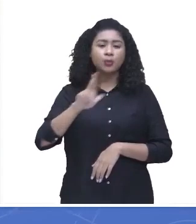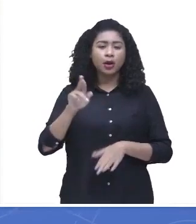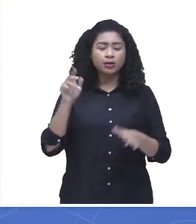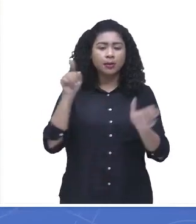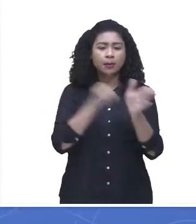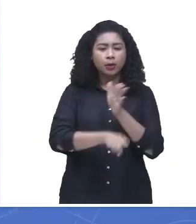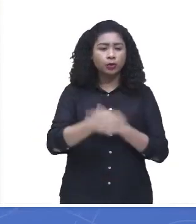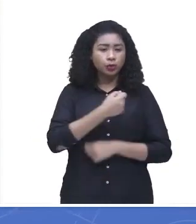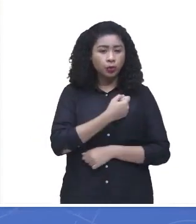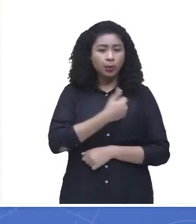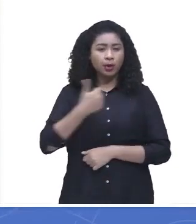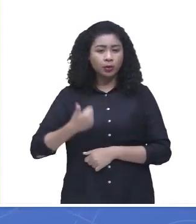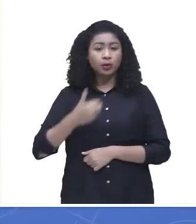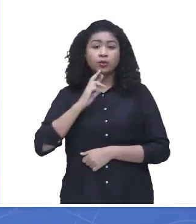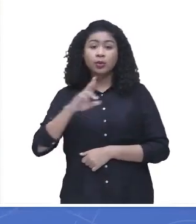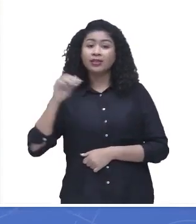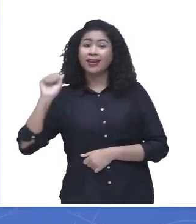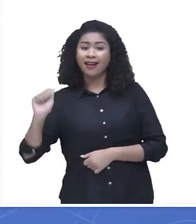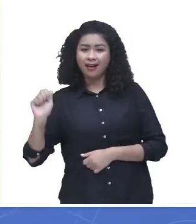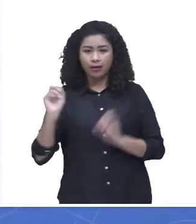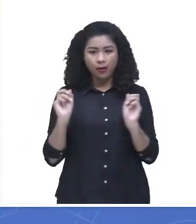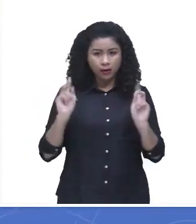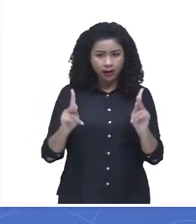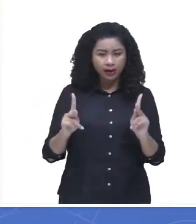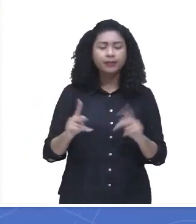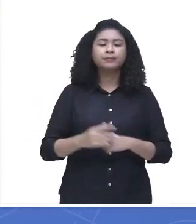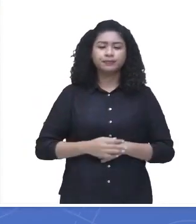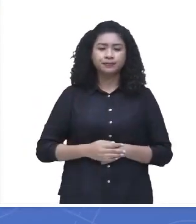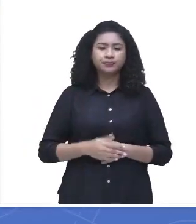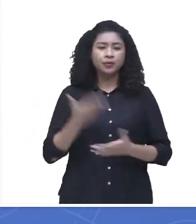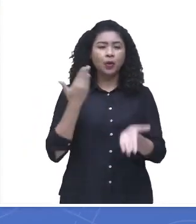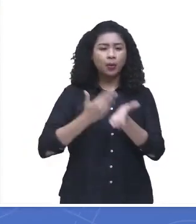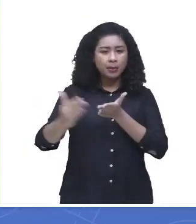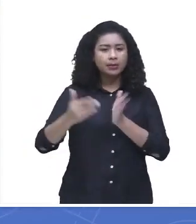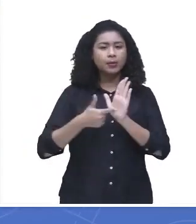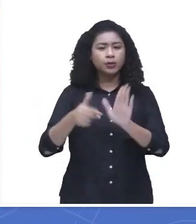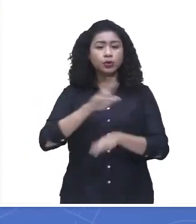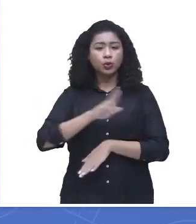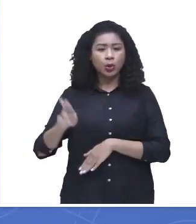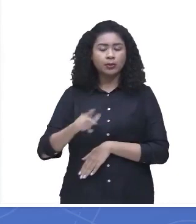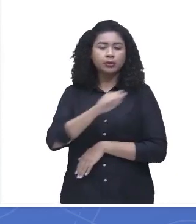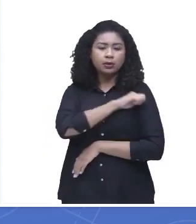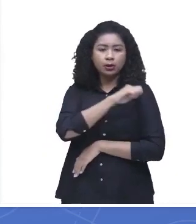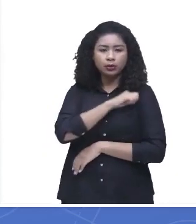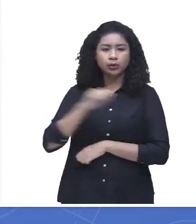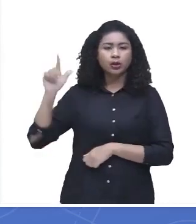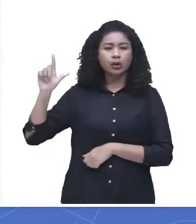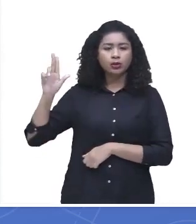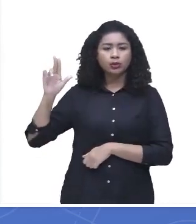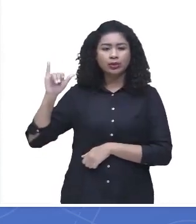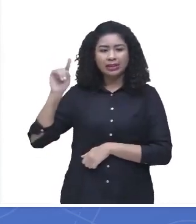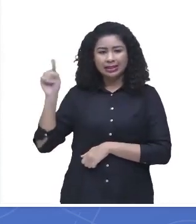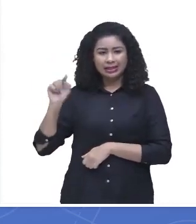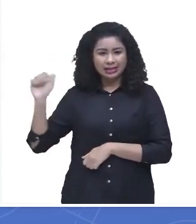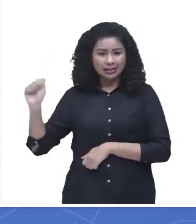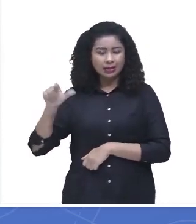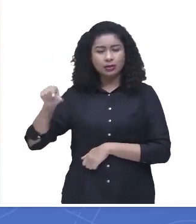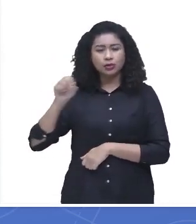Então eu vou começar aqui pelo chat, que nós começamos aqui com a Luísa, da Escola Tiradentes, que respondeu a alternativa